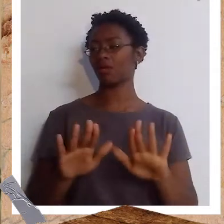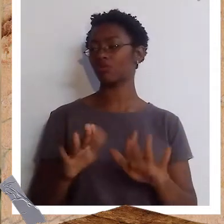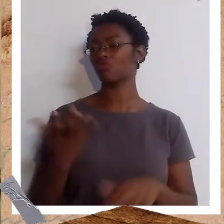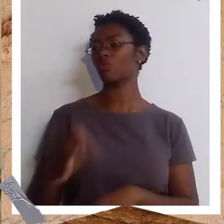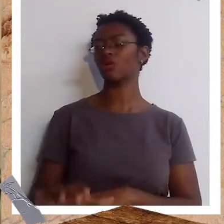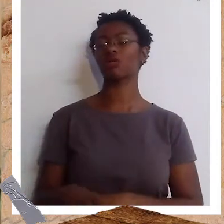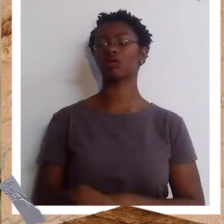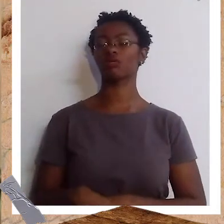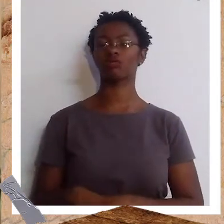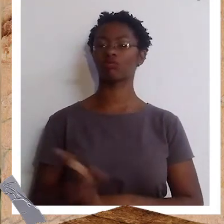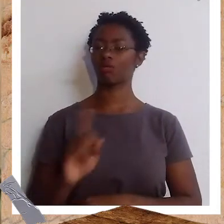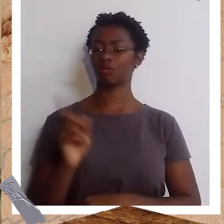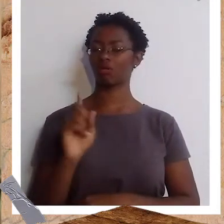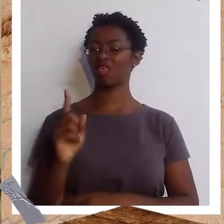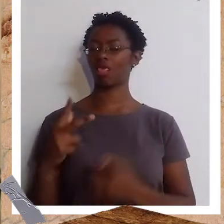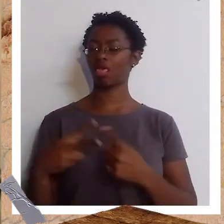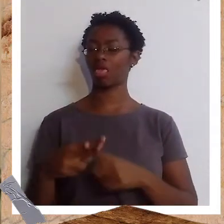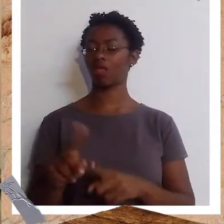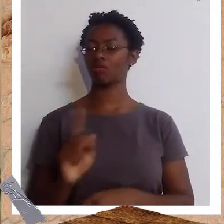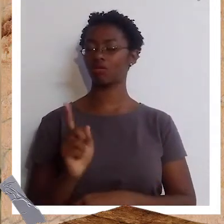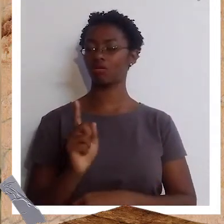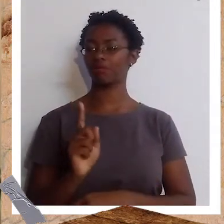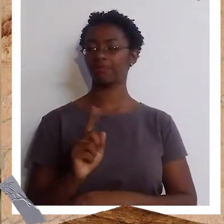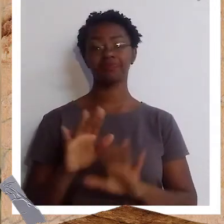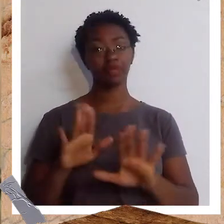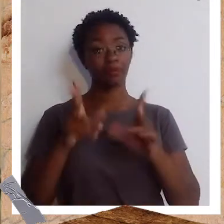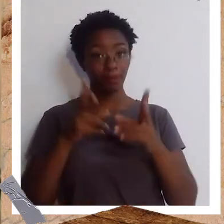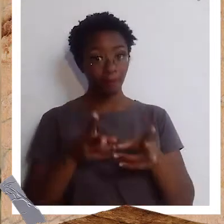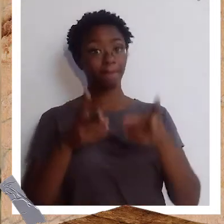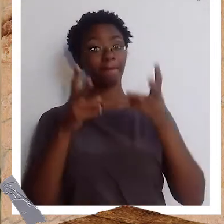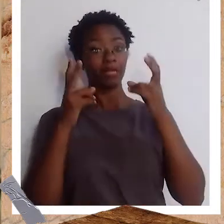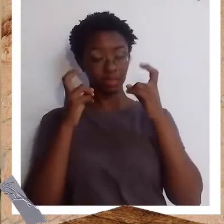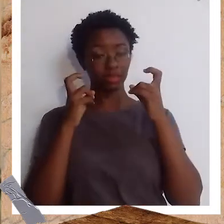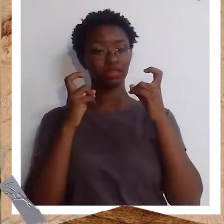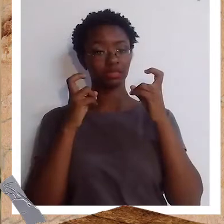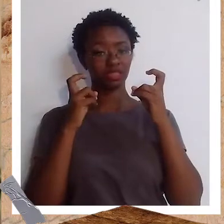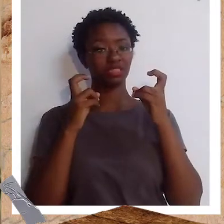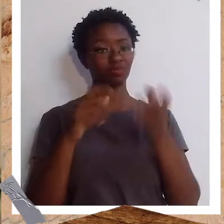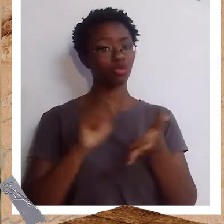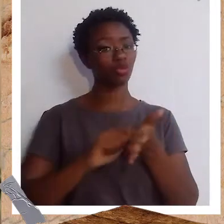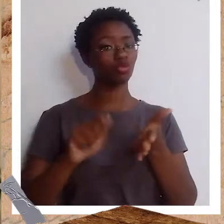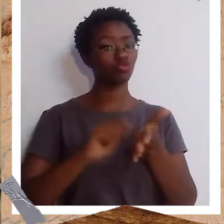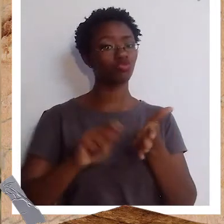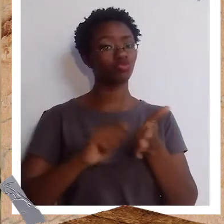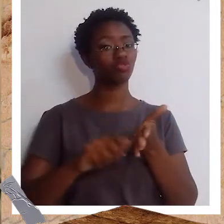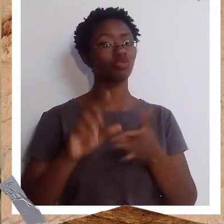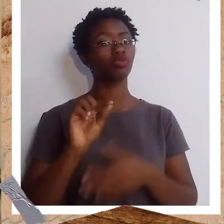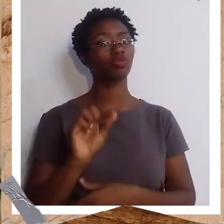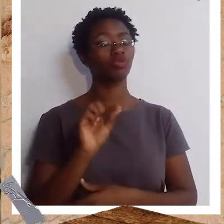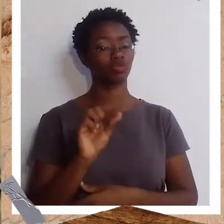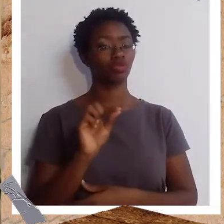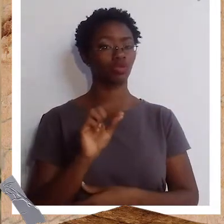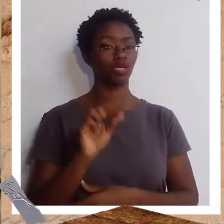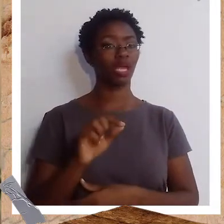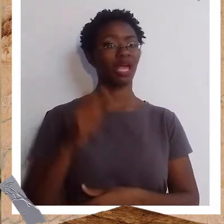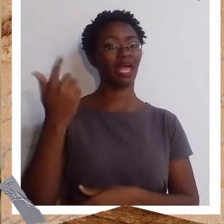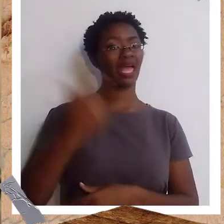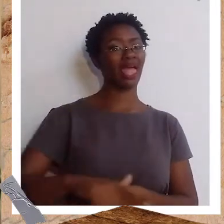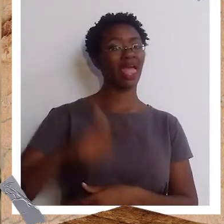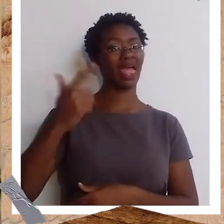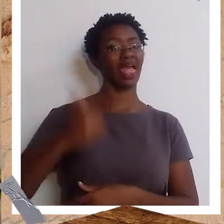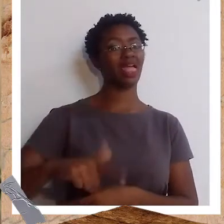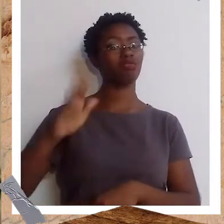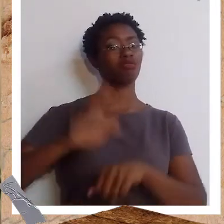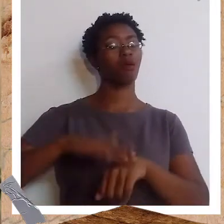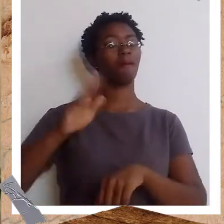Carolina. E o que Carolina fez, e o que se nota ao ver os seus manuscritos, são revisões dos próprios manuscritos,